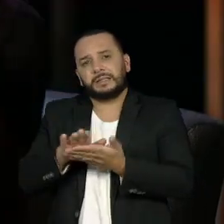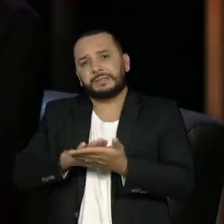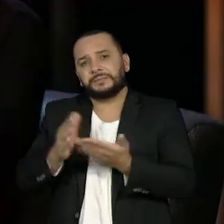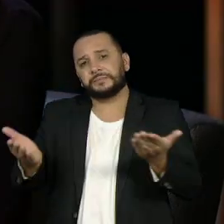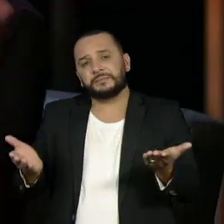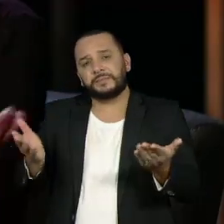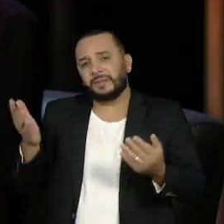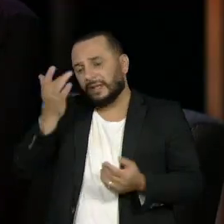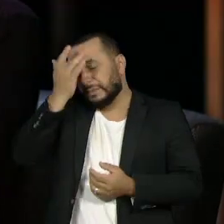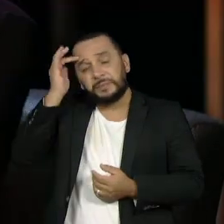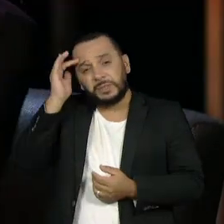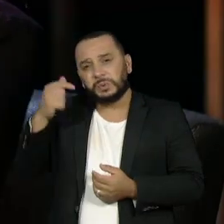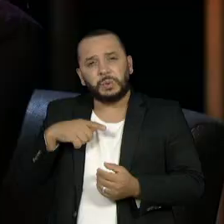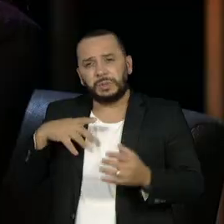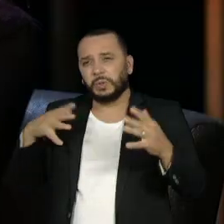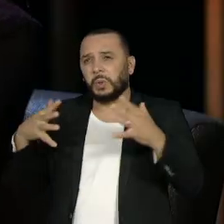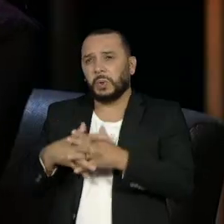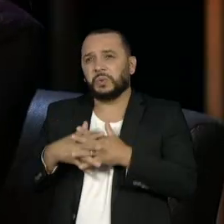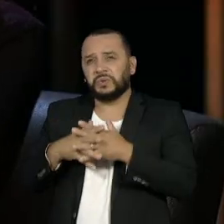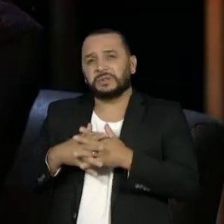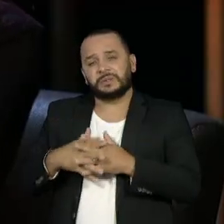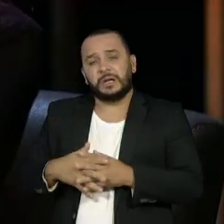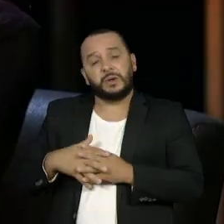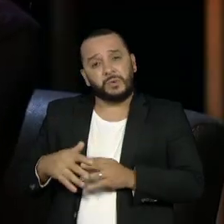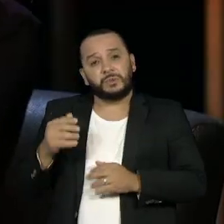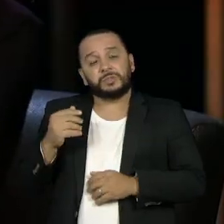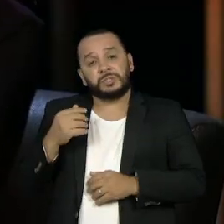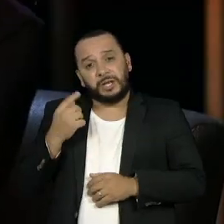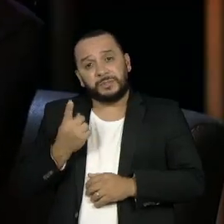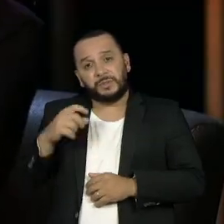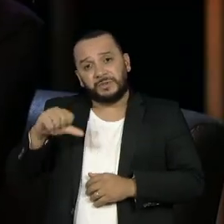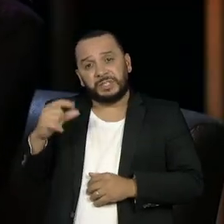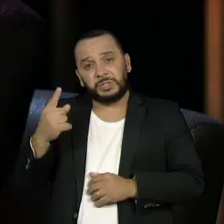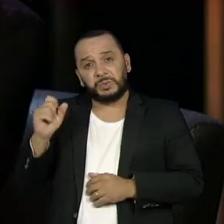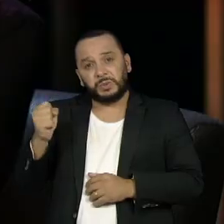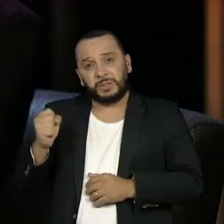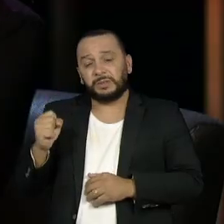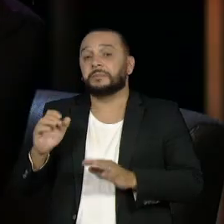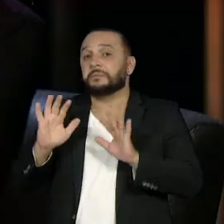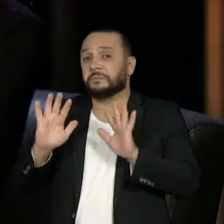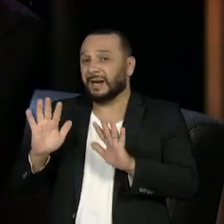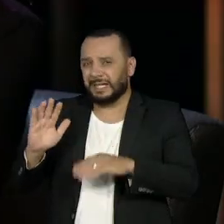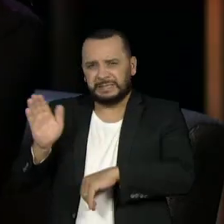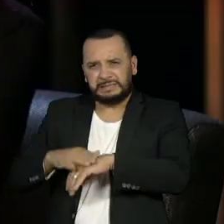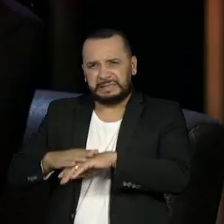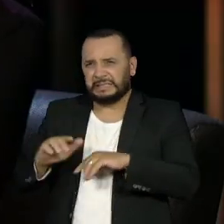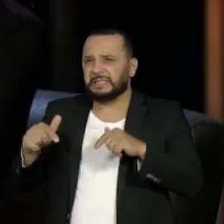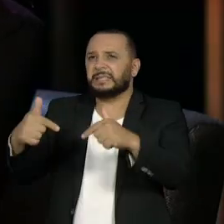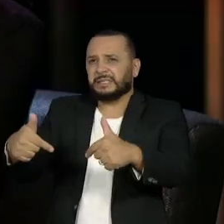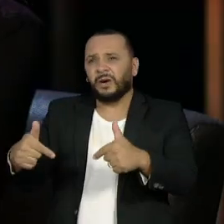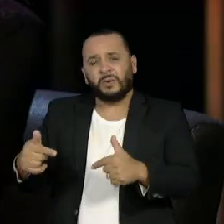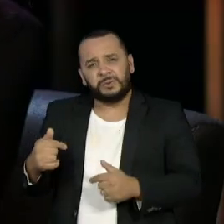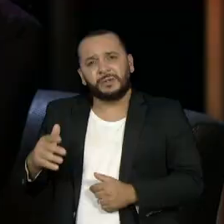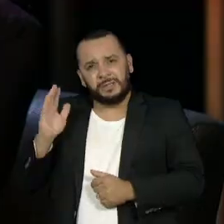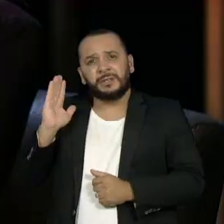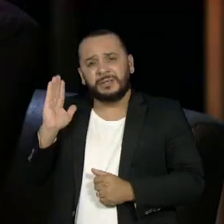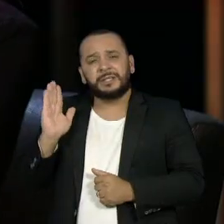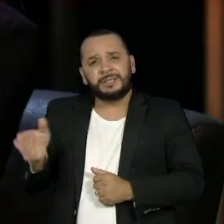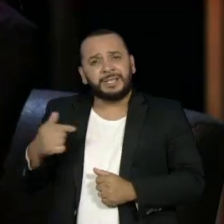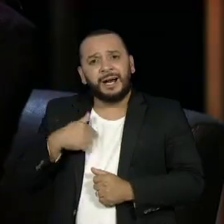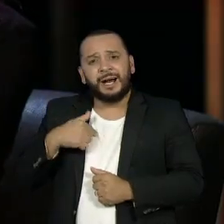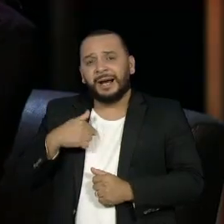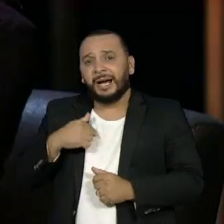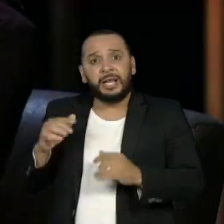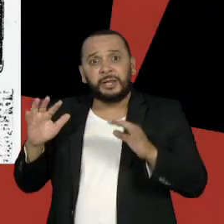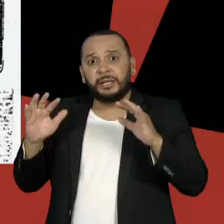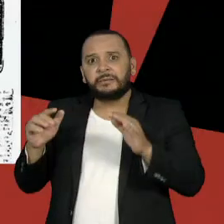as pessoas ficaram muito atrapalhadas mas logo que puderam aplicaram uma profilaxia que foi impressa em